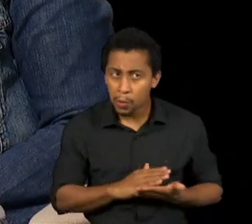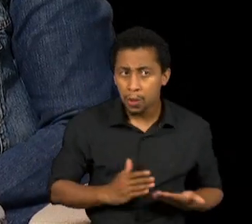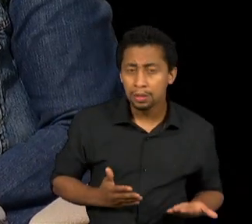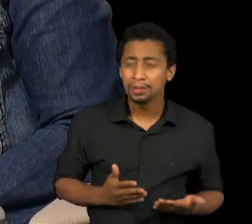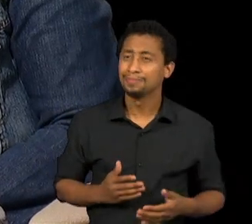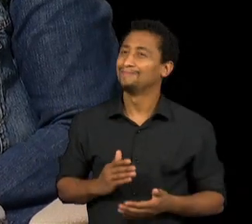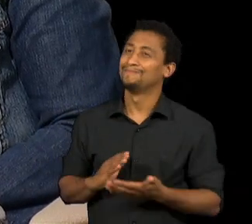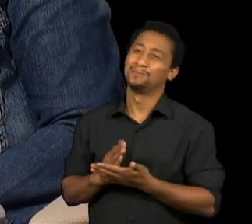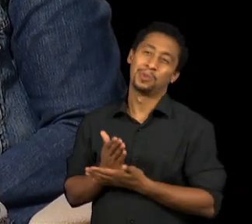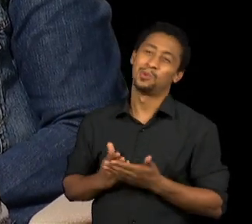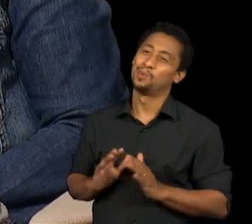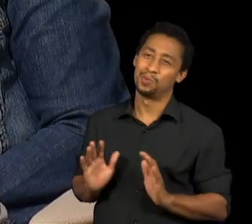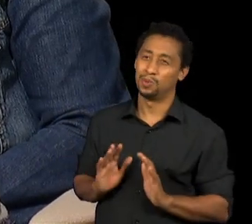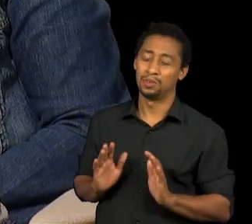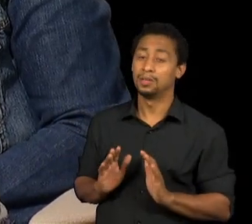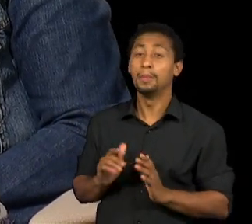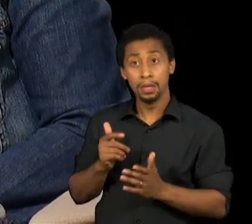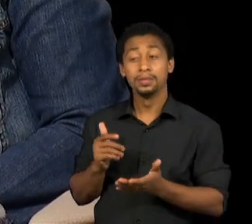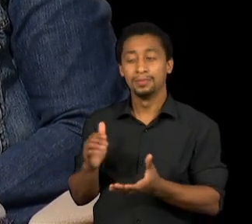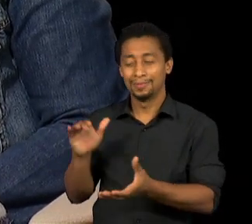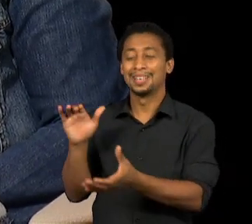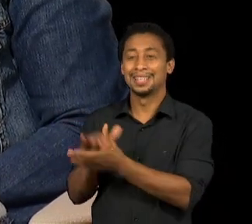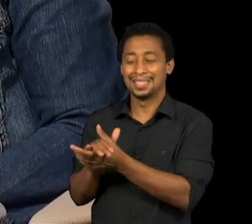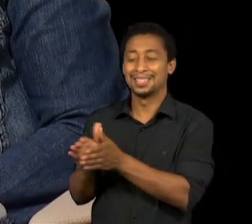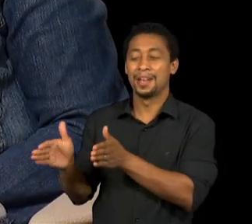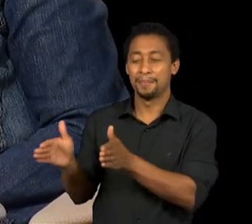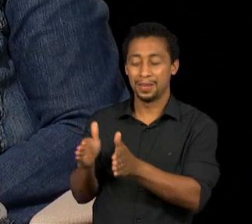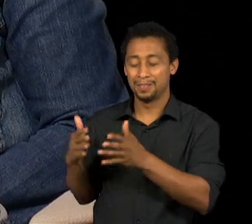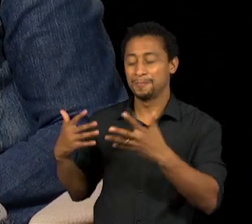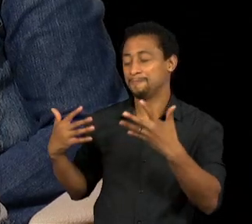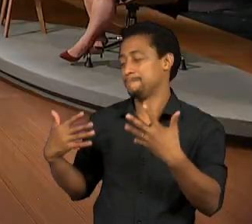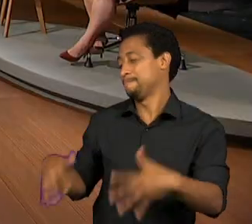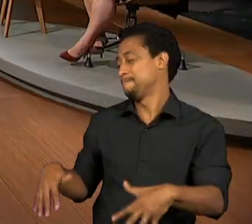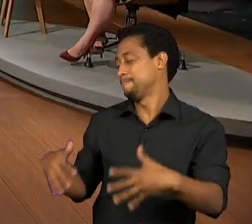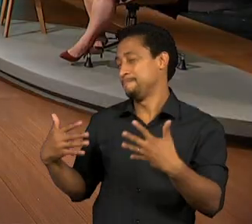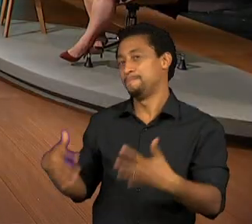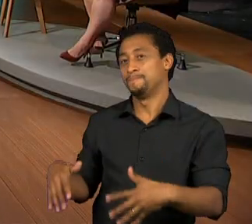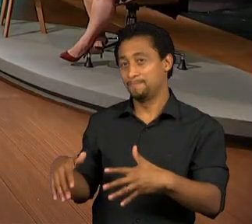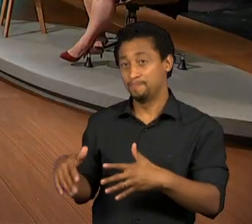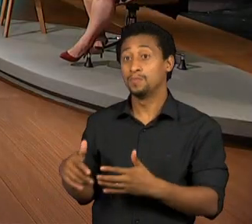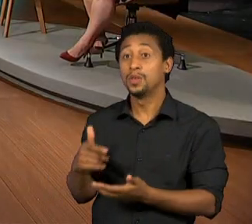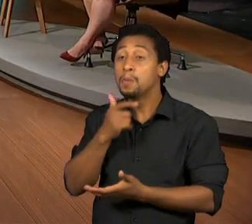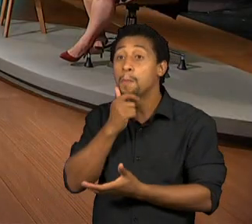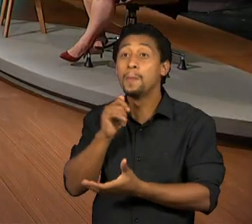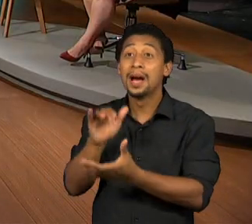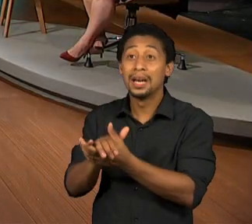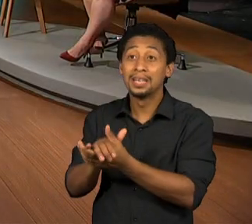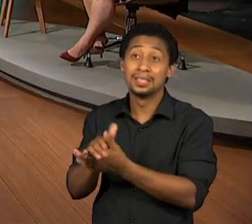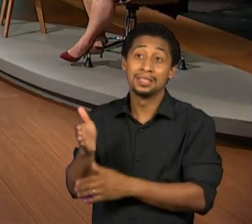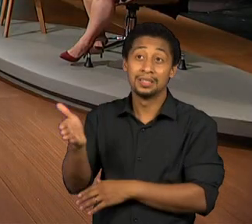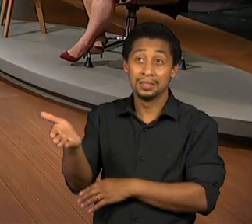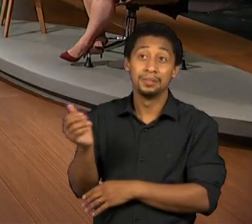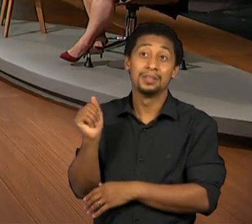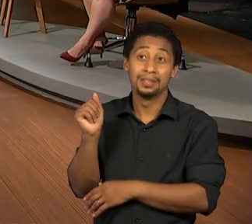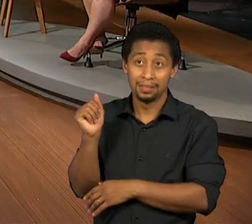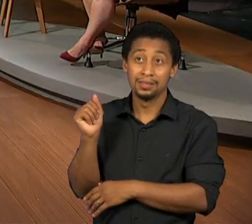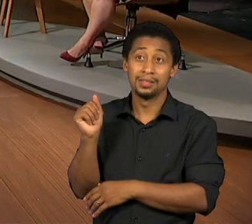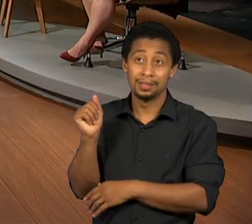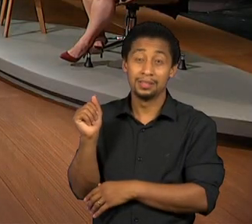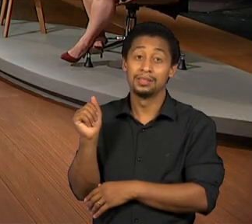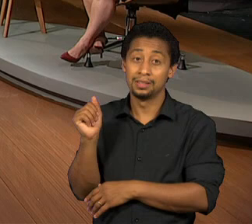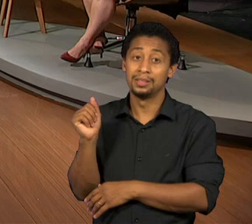momentos mais tensos da minha vida. Porque ele estava muito doente quando o Silvio chamou para dirigir a